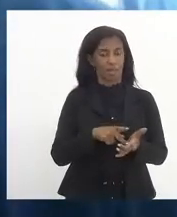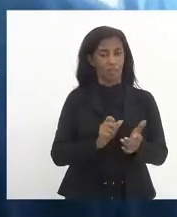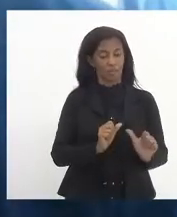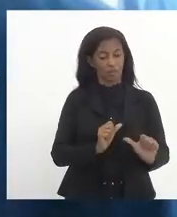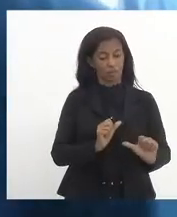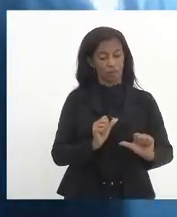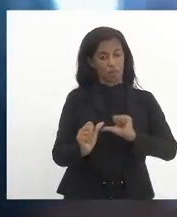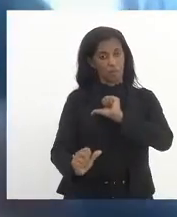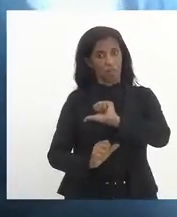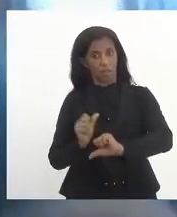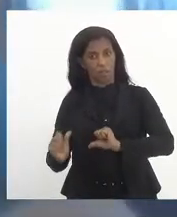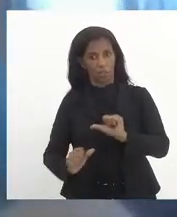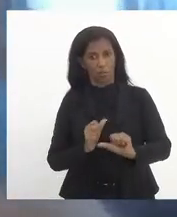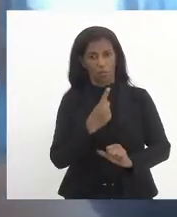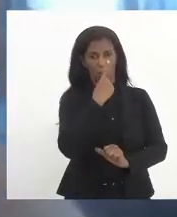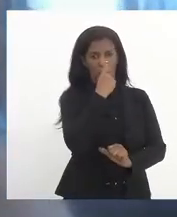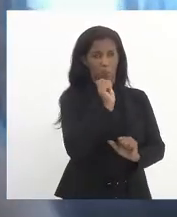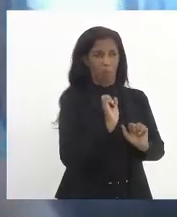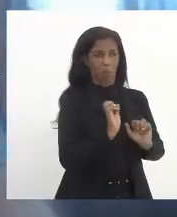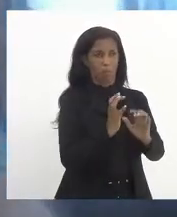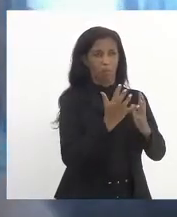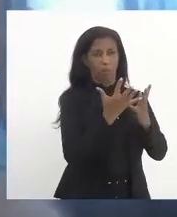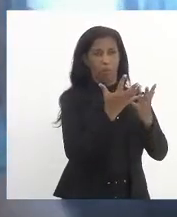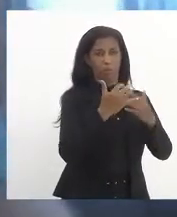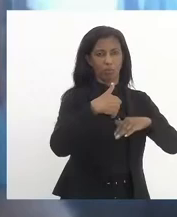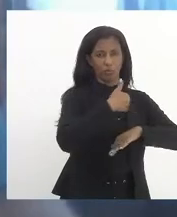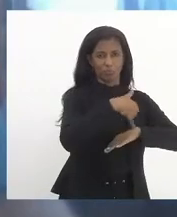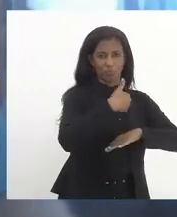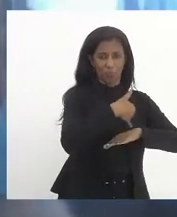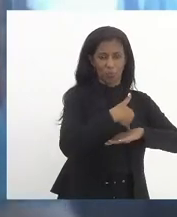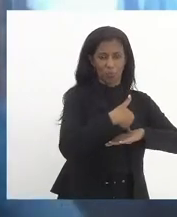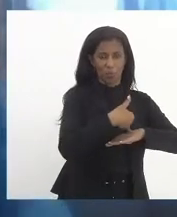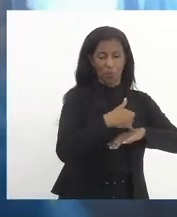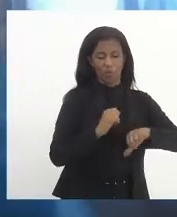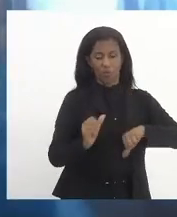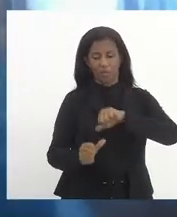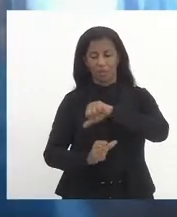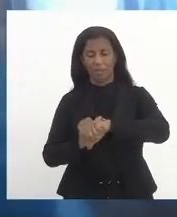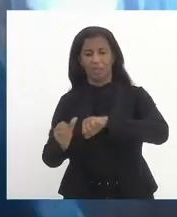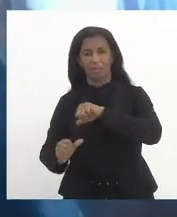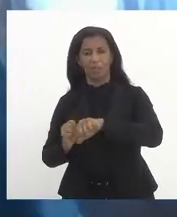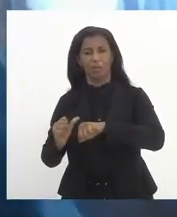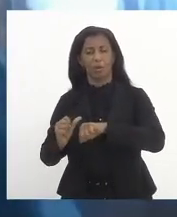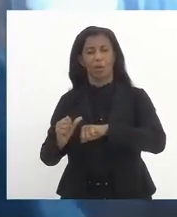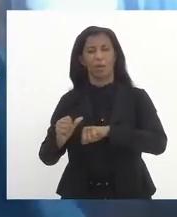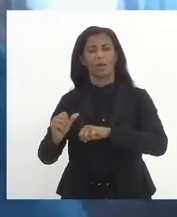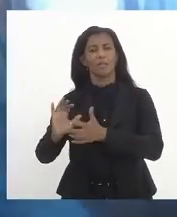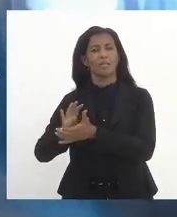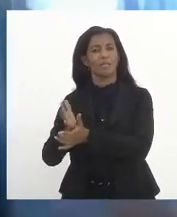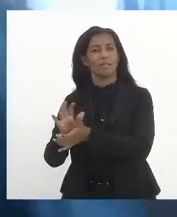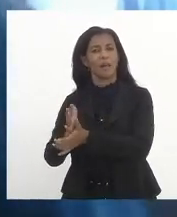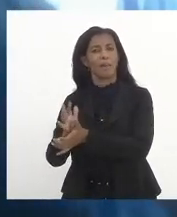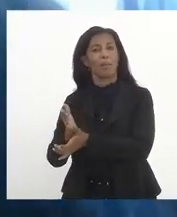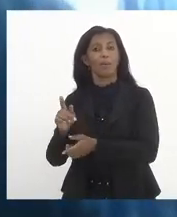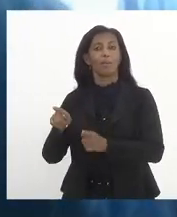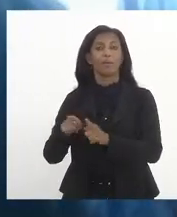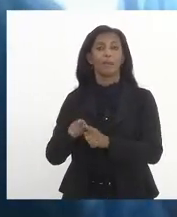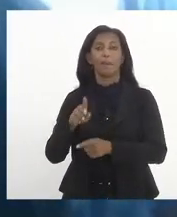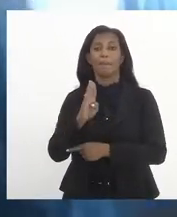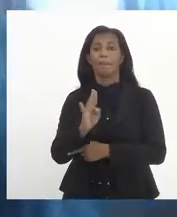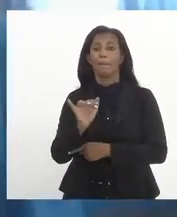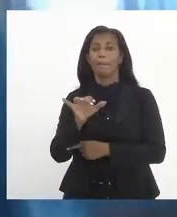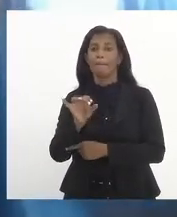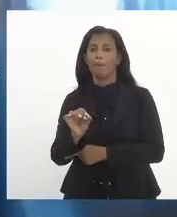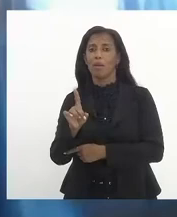poluição em matéria-prima para o sabão, também pode ser para o biodiesel, e gera emprego e